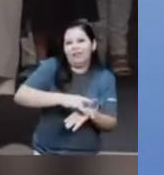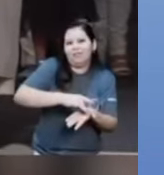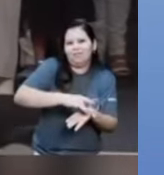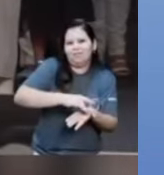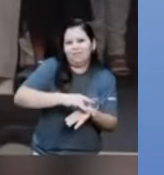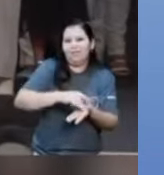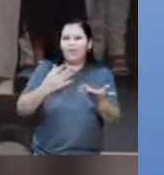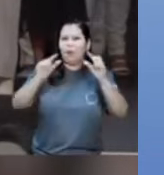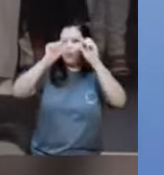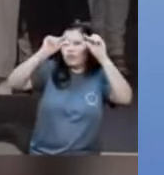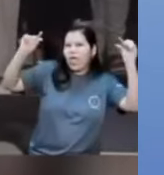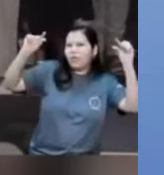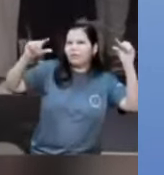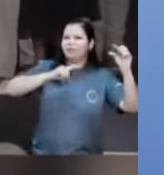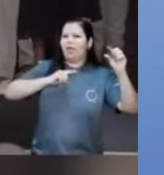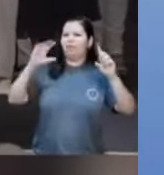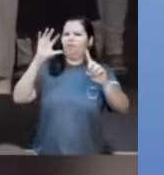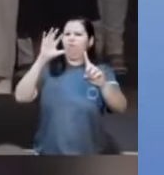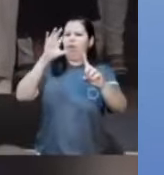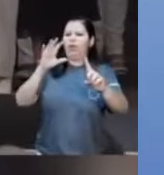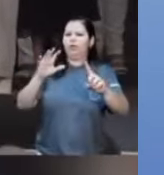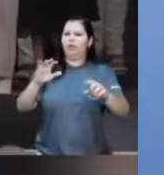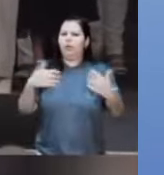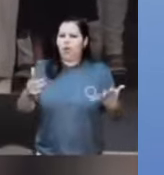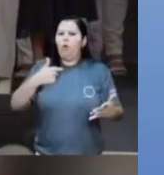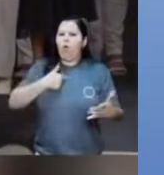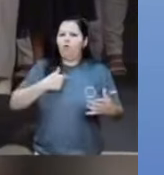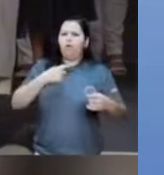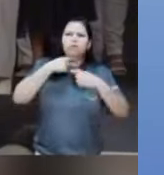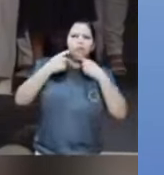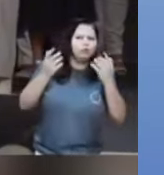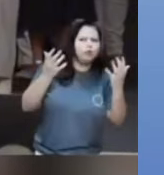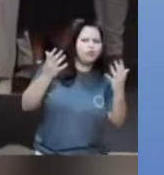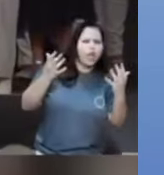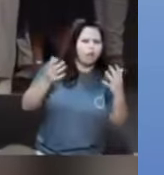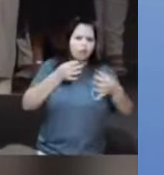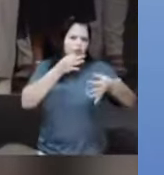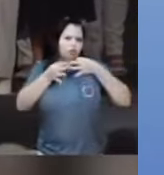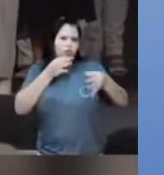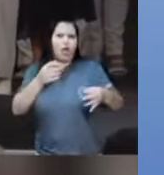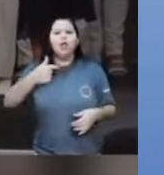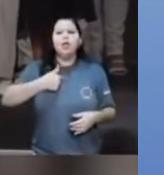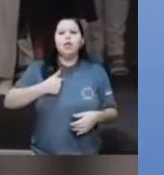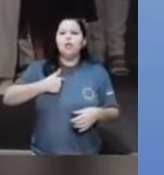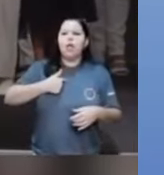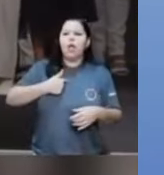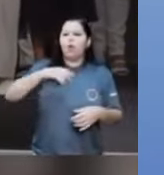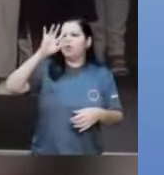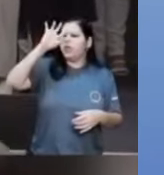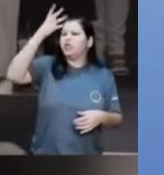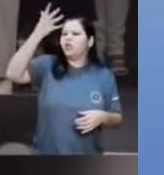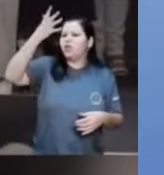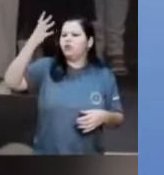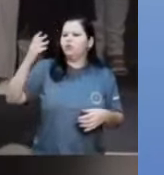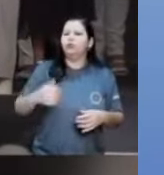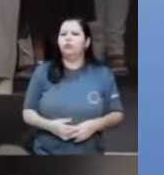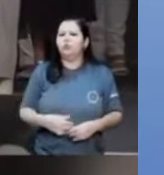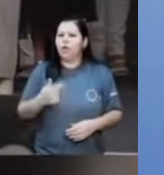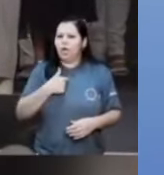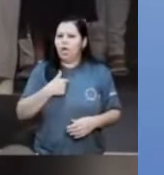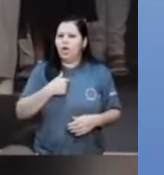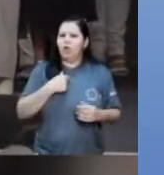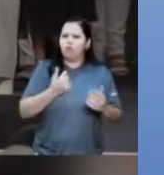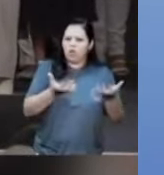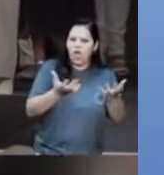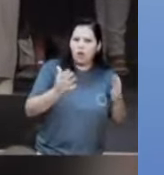faço isso duvidar vou fazer a crítica terminar rejeito Aceito Aceito parte rejeito parte